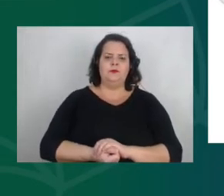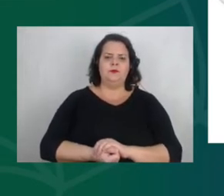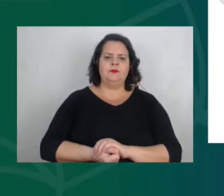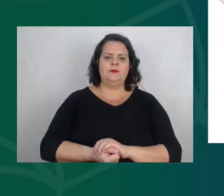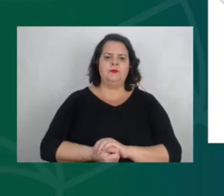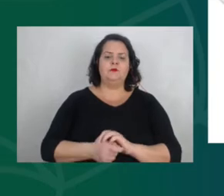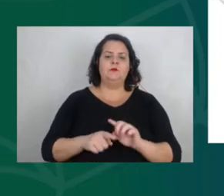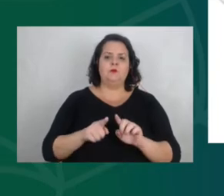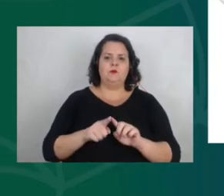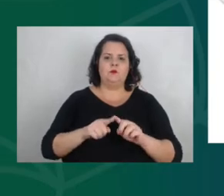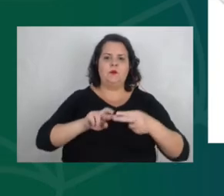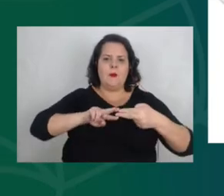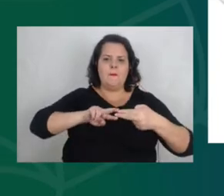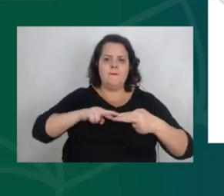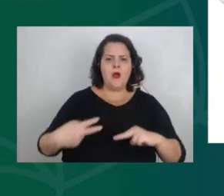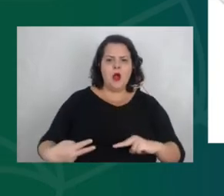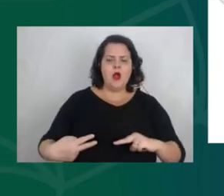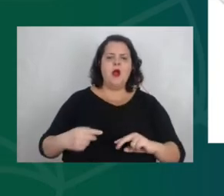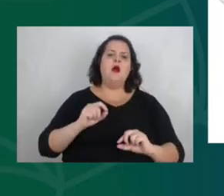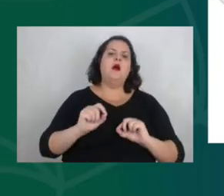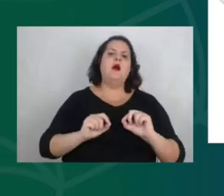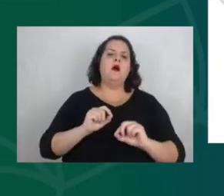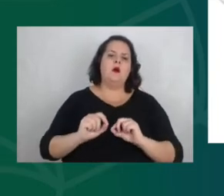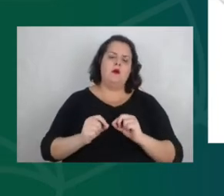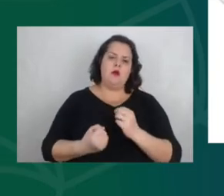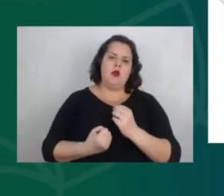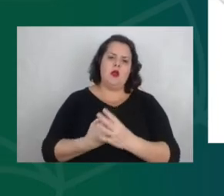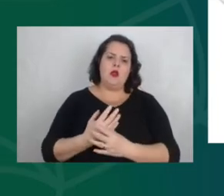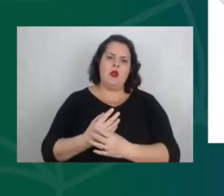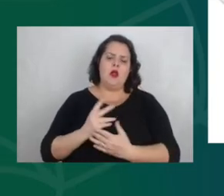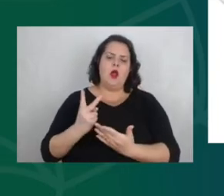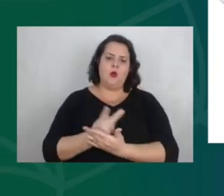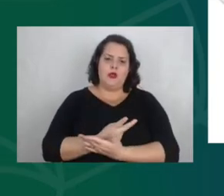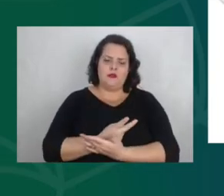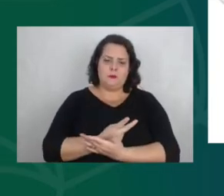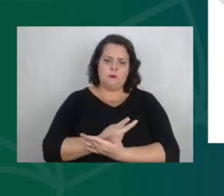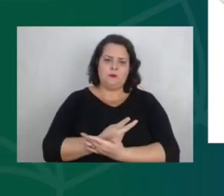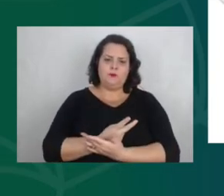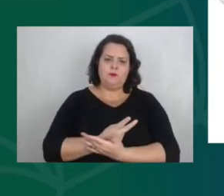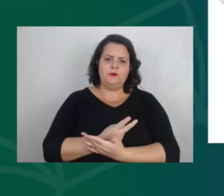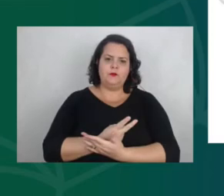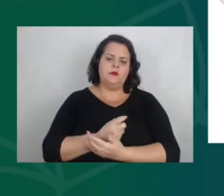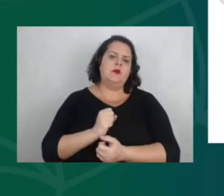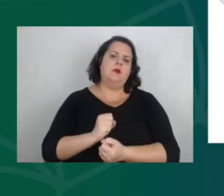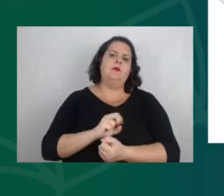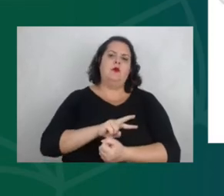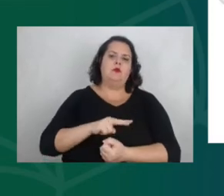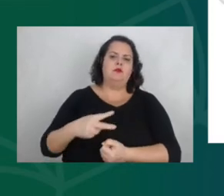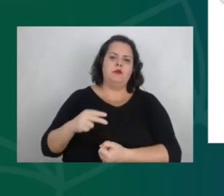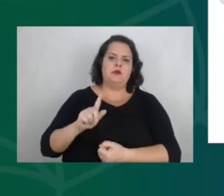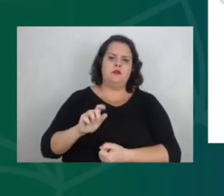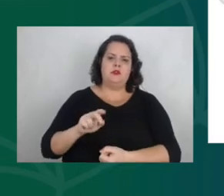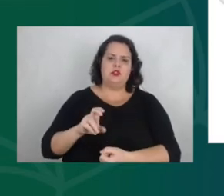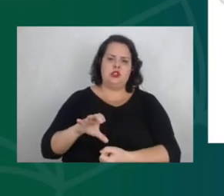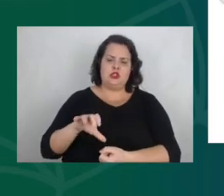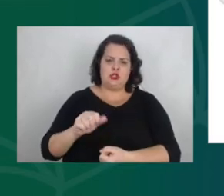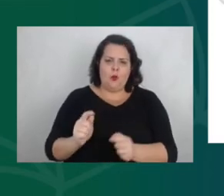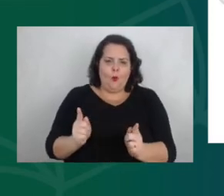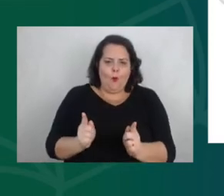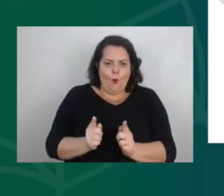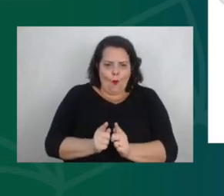Essas mutações, então, elas podem ser mutações gênicas, entre aspas, pequenas,